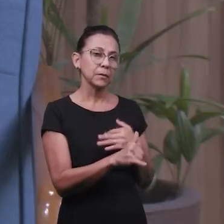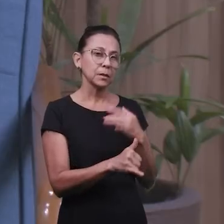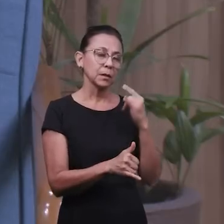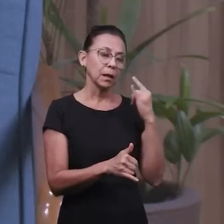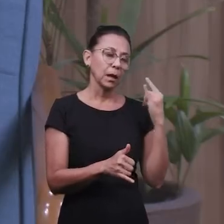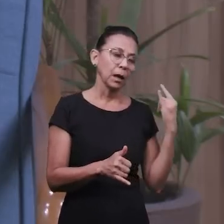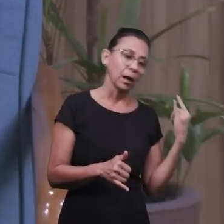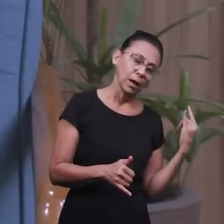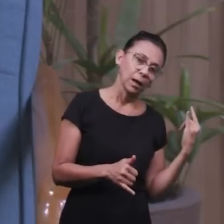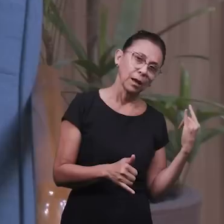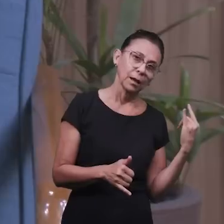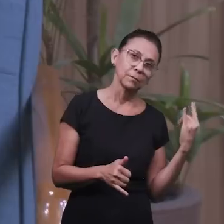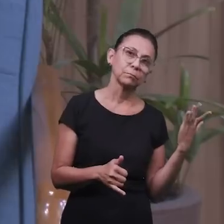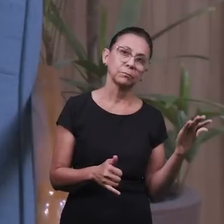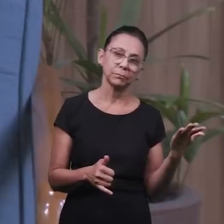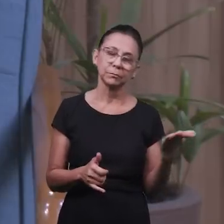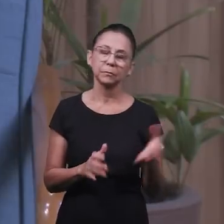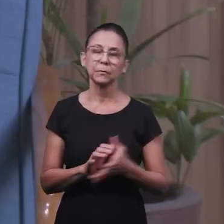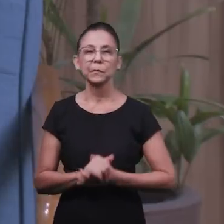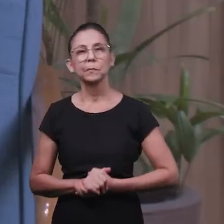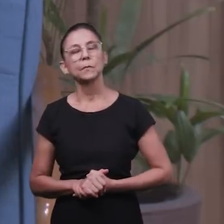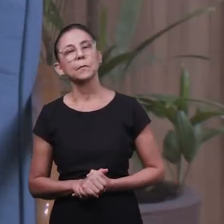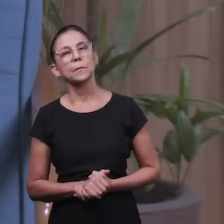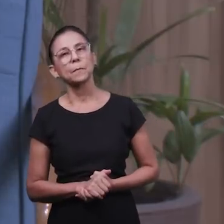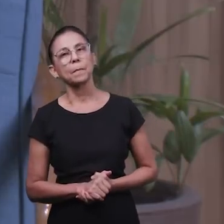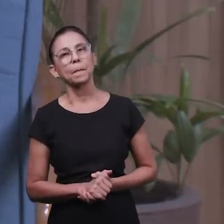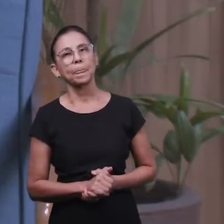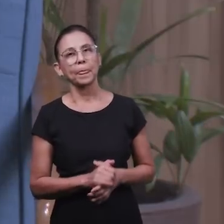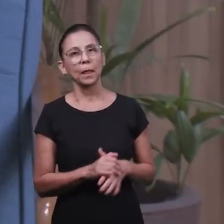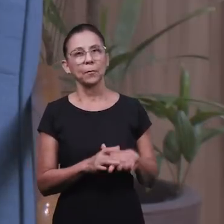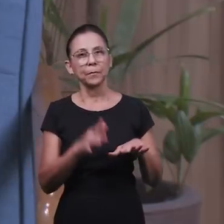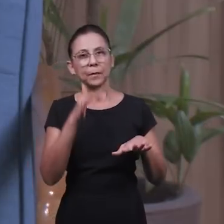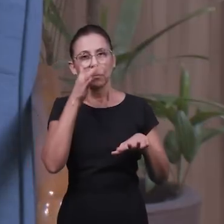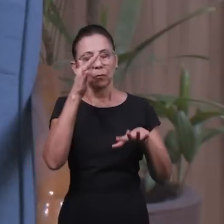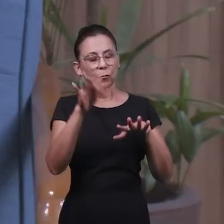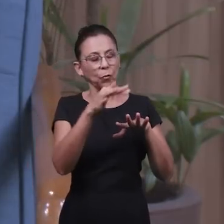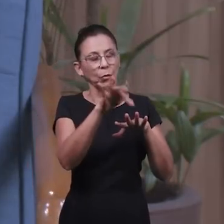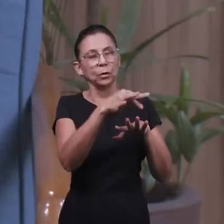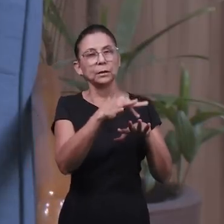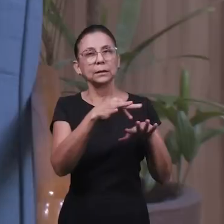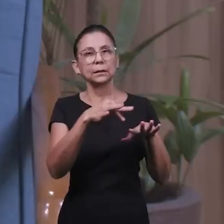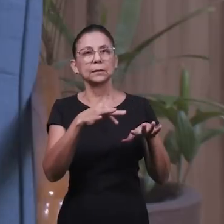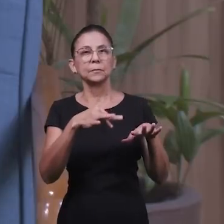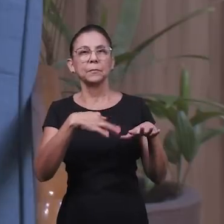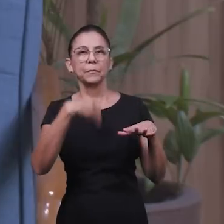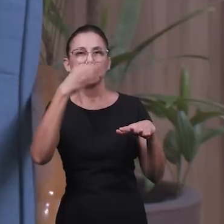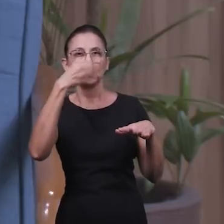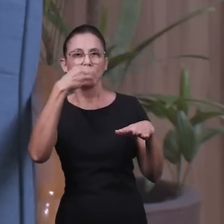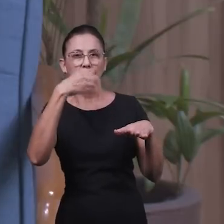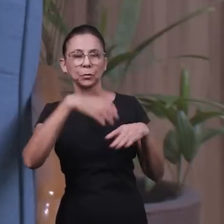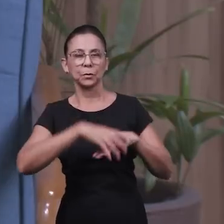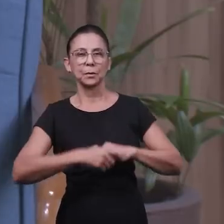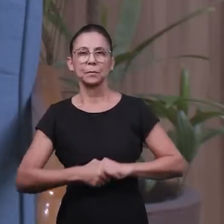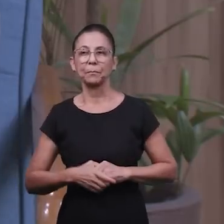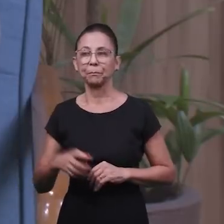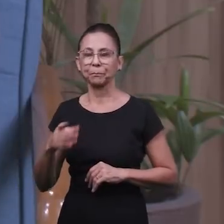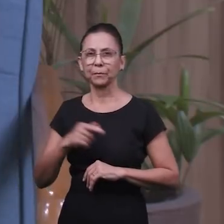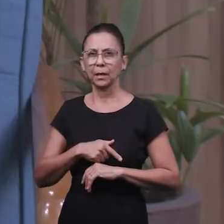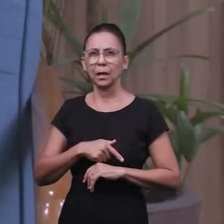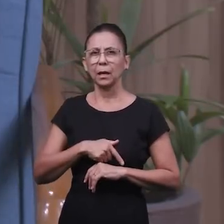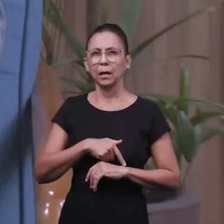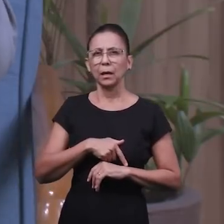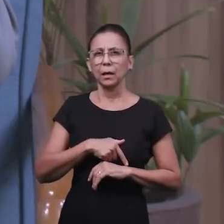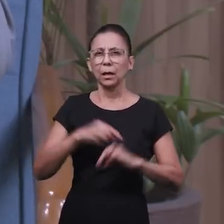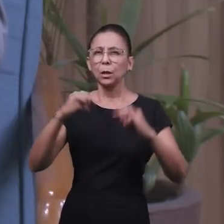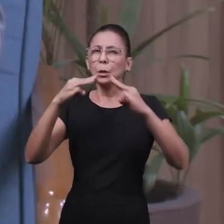Daniel, das flores e dos frutos. Lá no Manaim tem um pé de jabuticaba